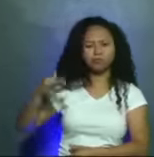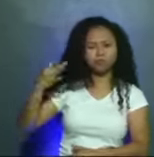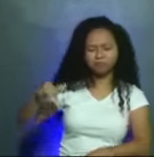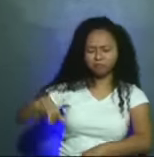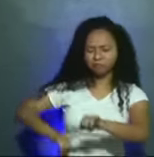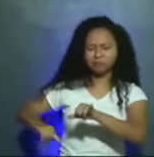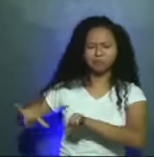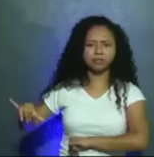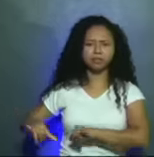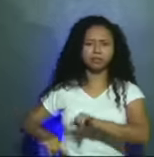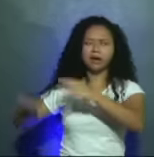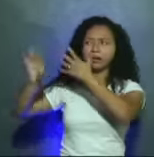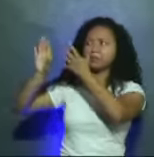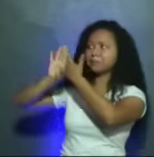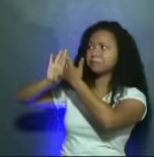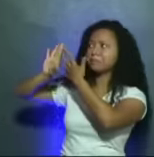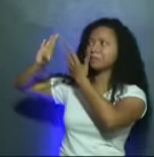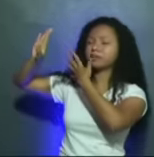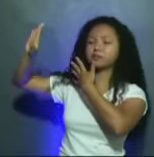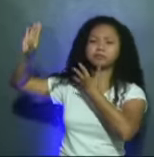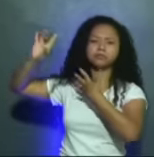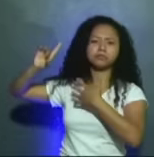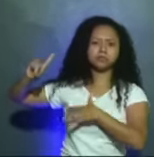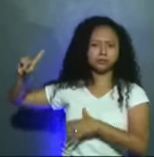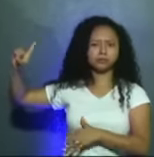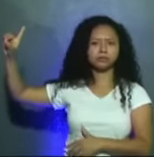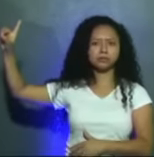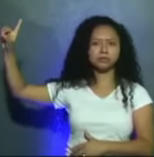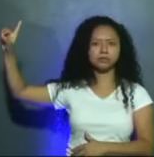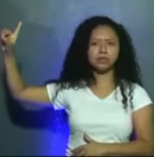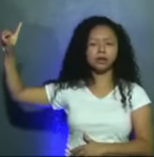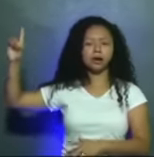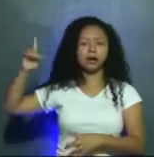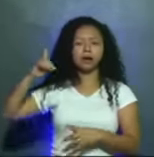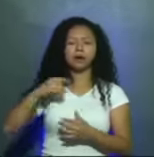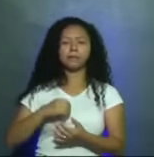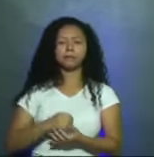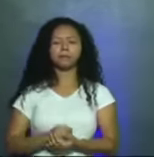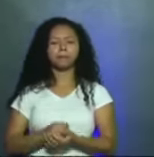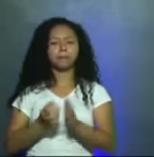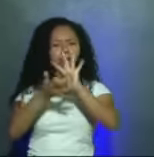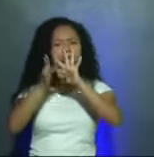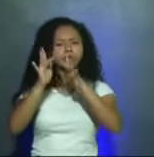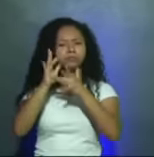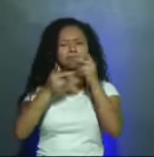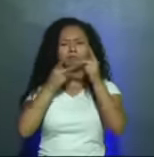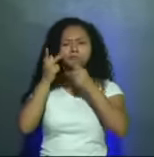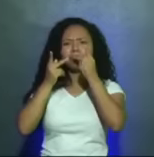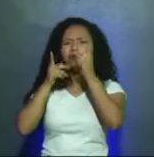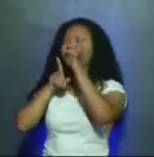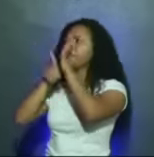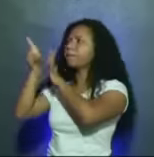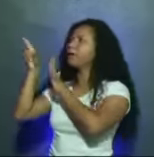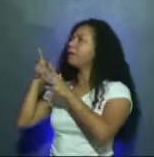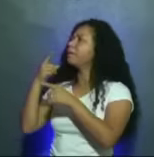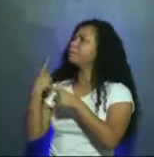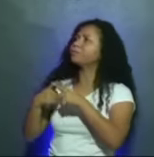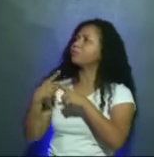sofreu essa separação de Deus, né? Porque Ele até falou assim, por que me